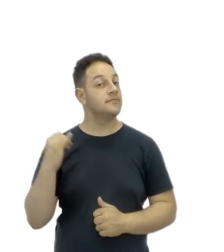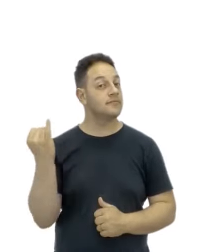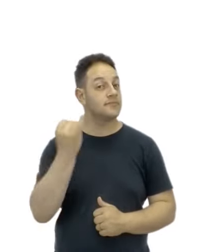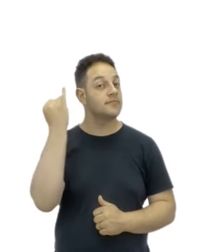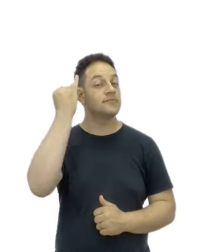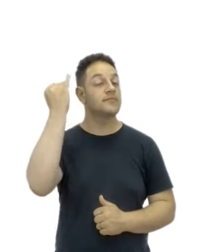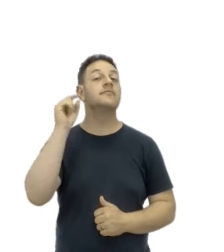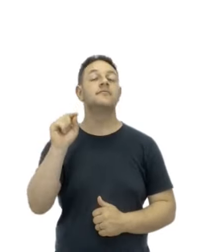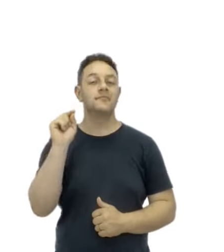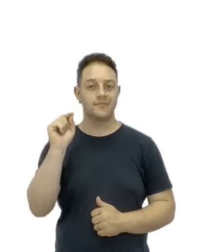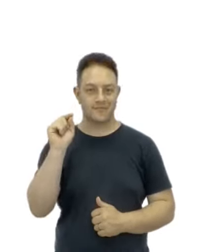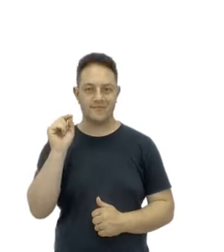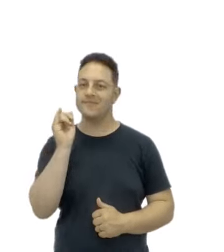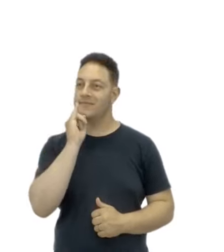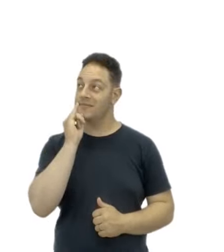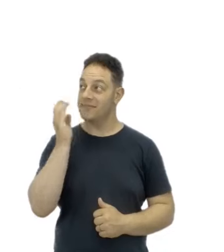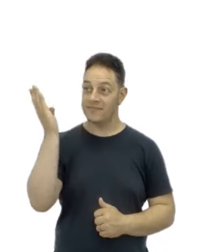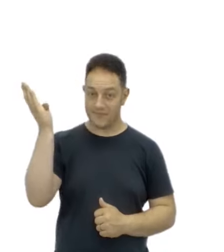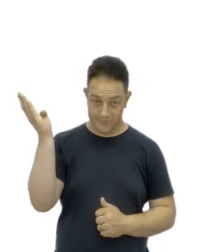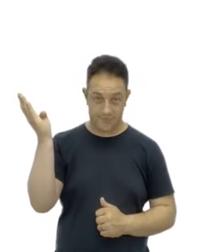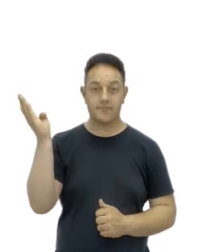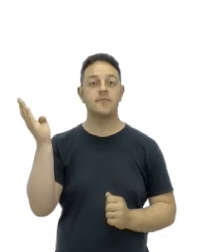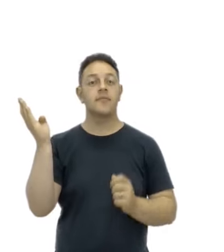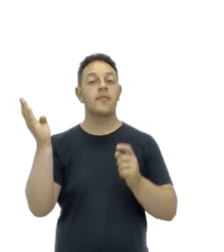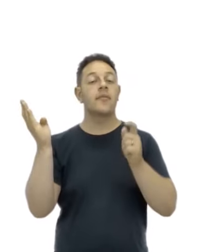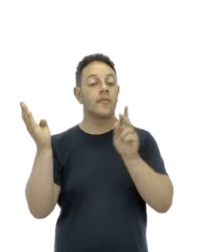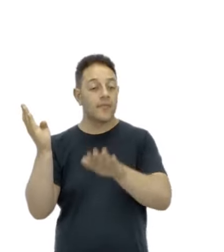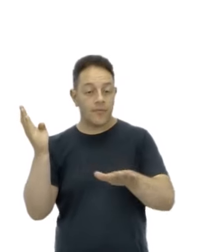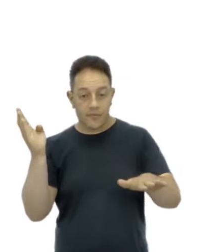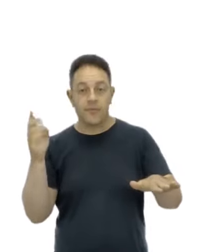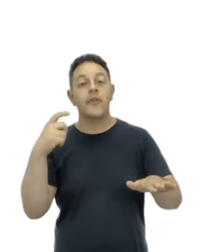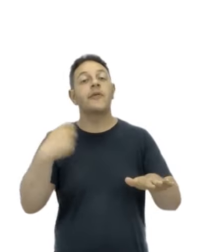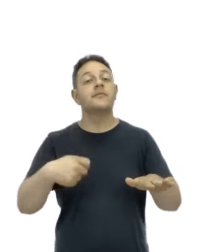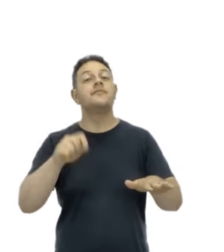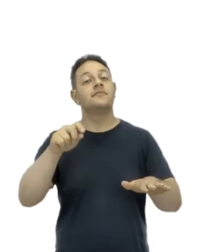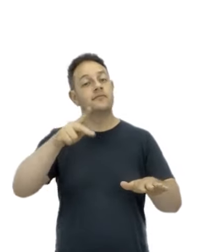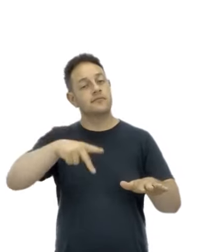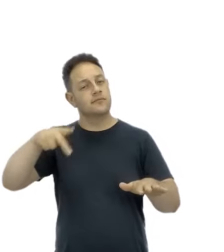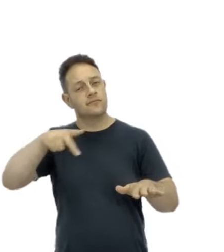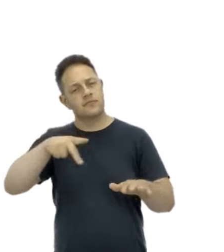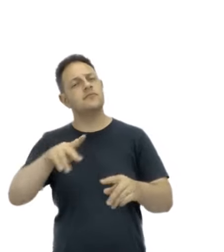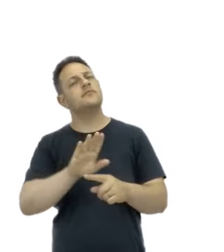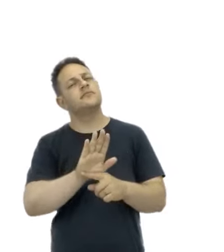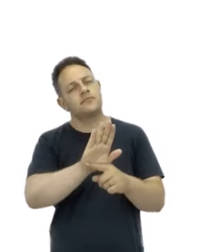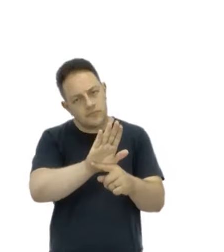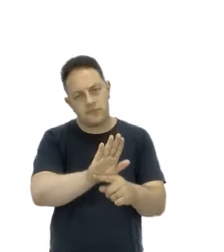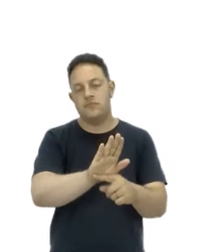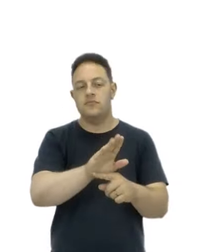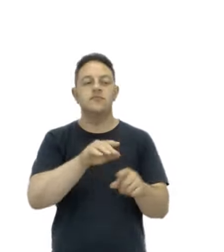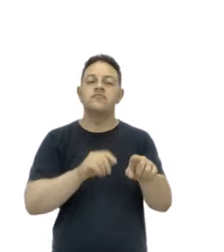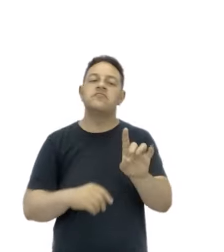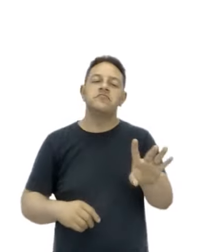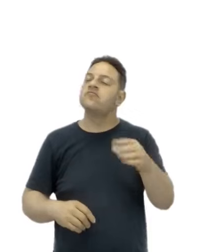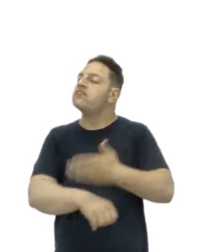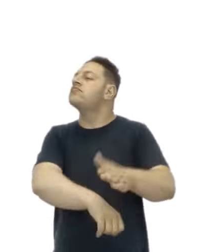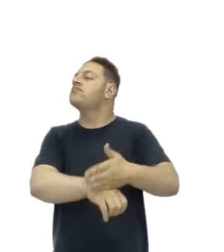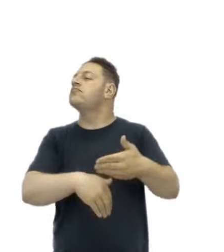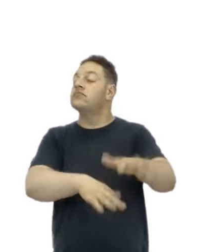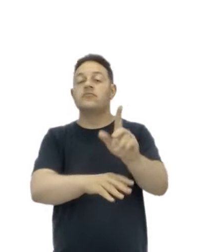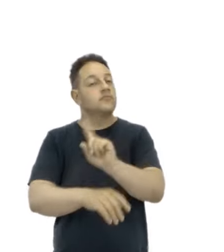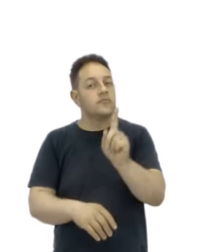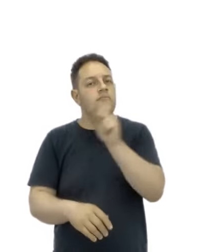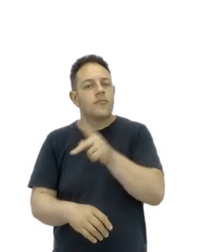destacar que, para essa situação, as crianças precisam do apoio do professor. Necessitam que ele